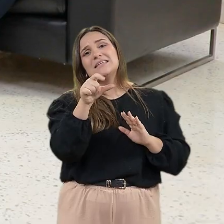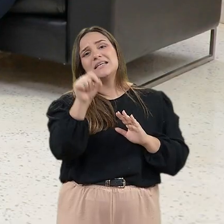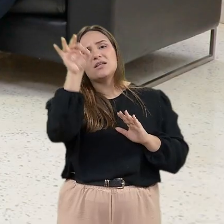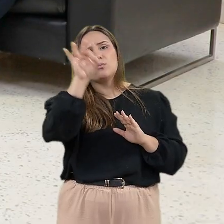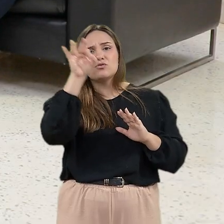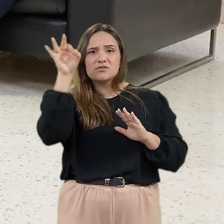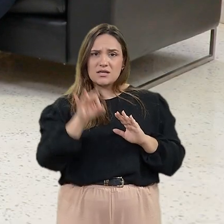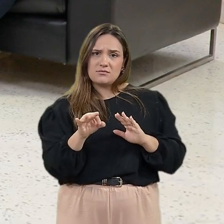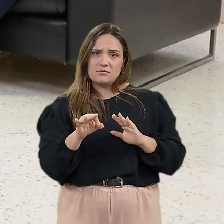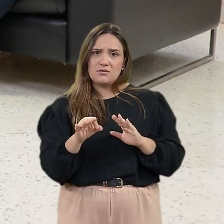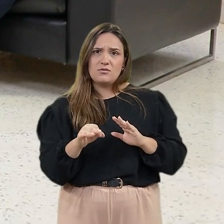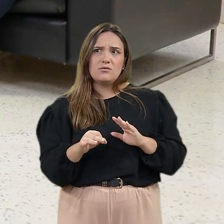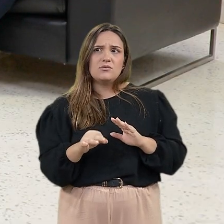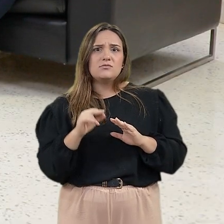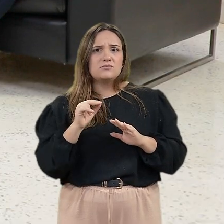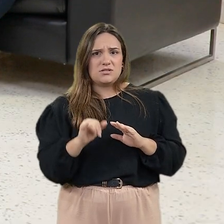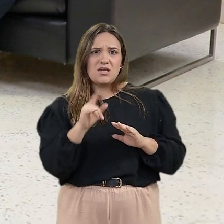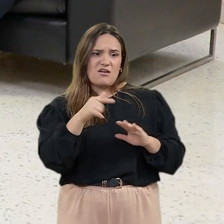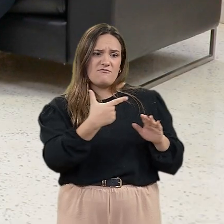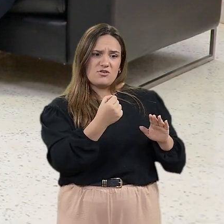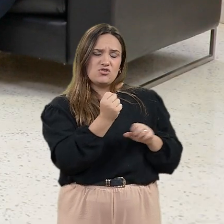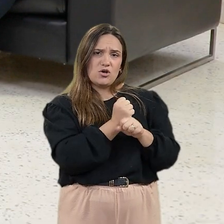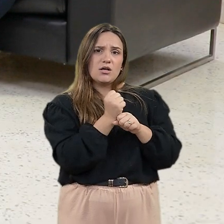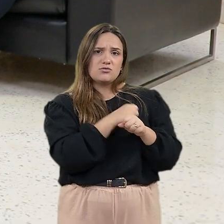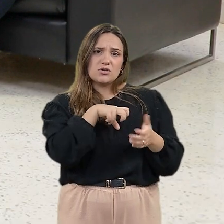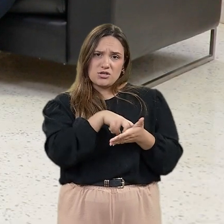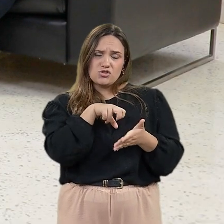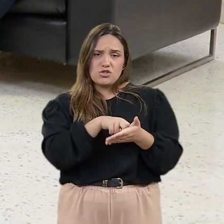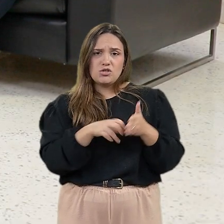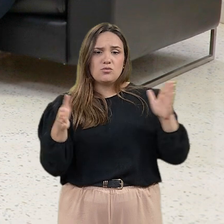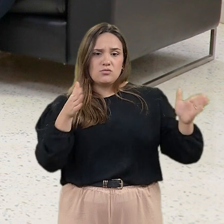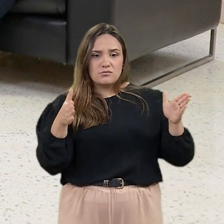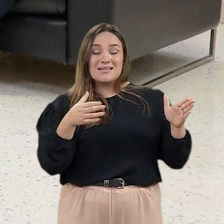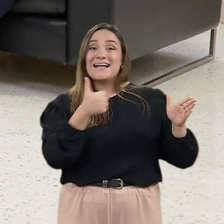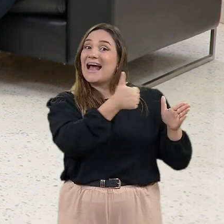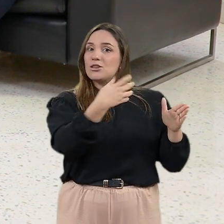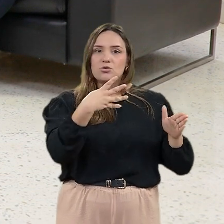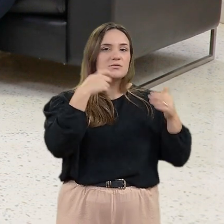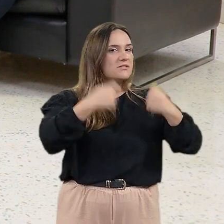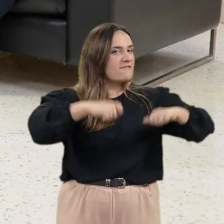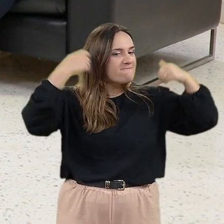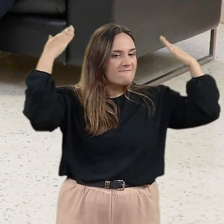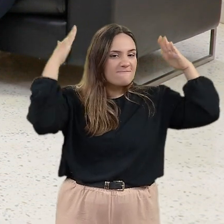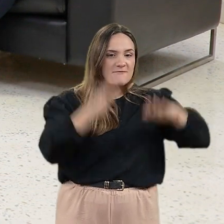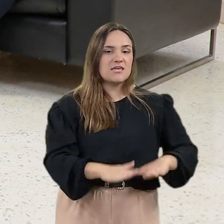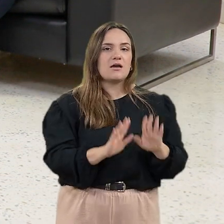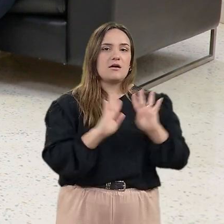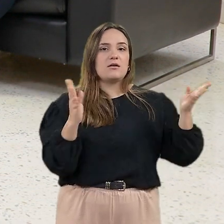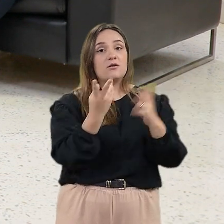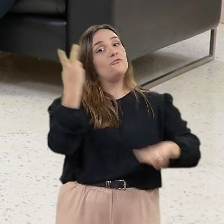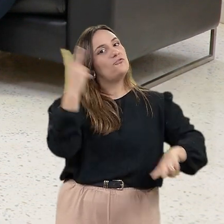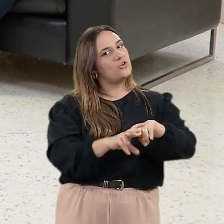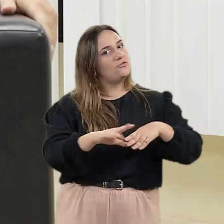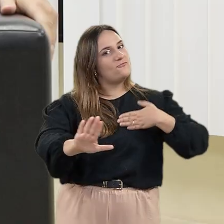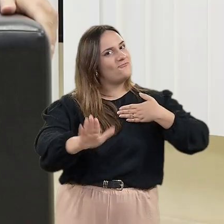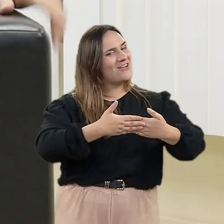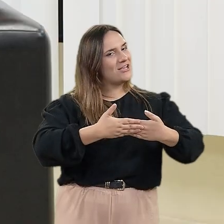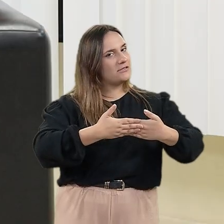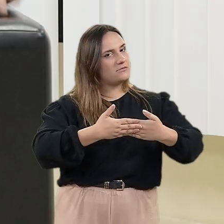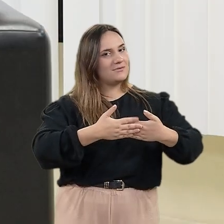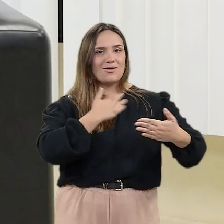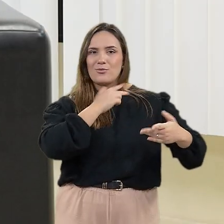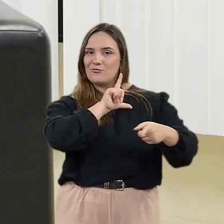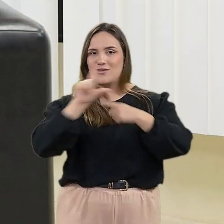fechado. Então, percebo ali como que a execução penal também, ela fica mais sistêmica em